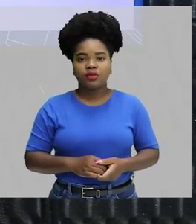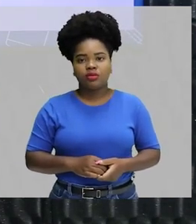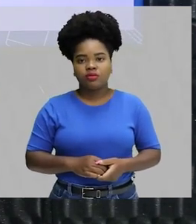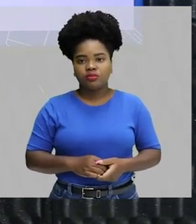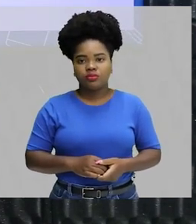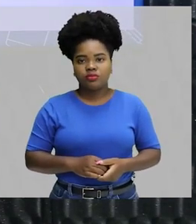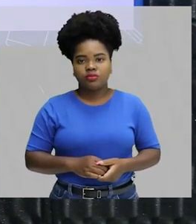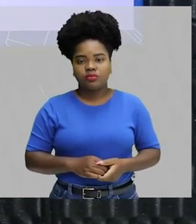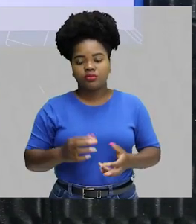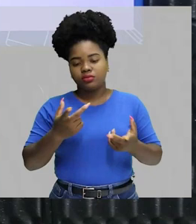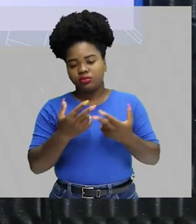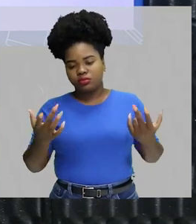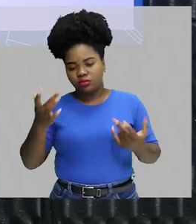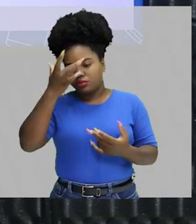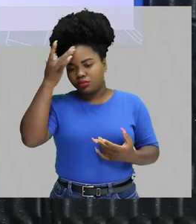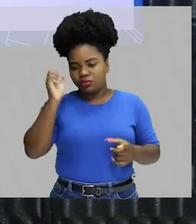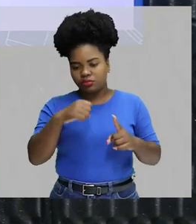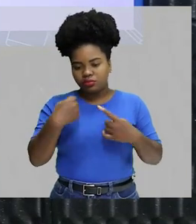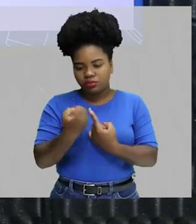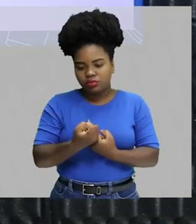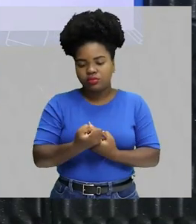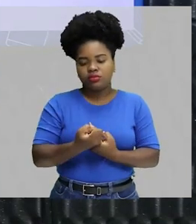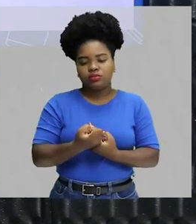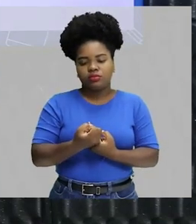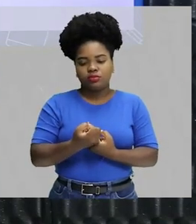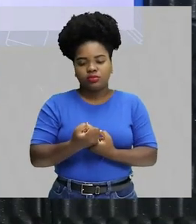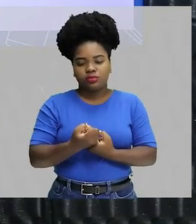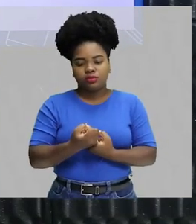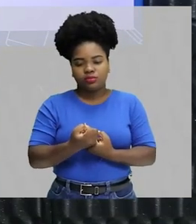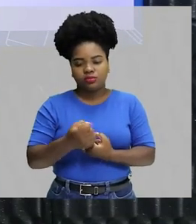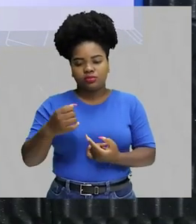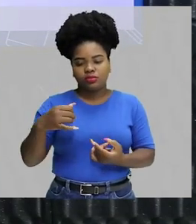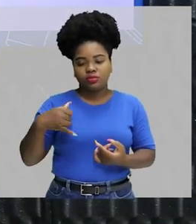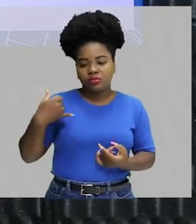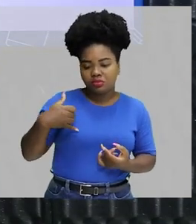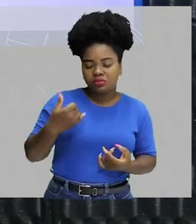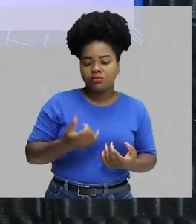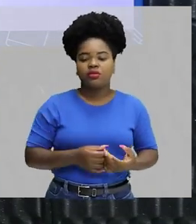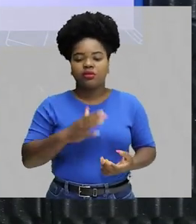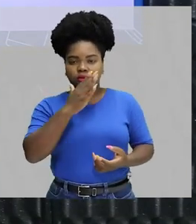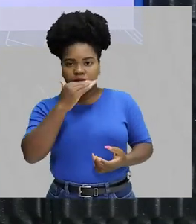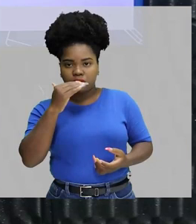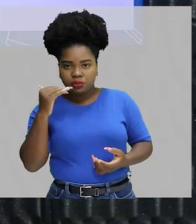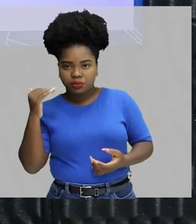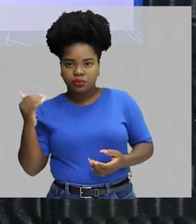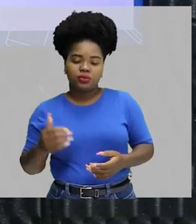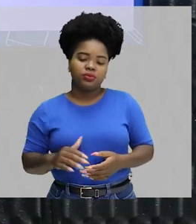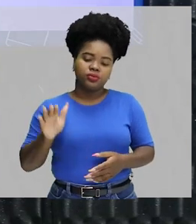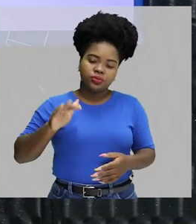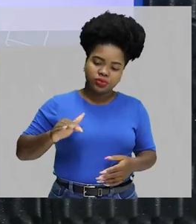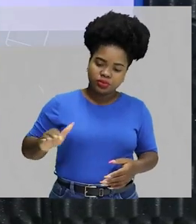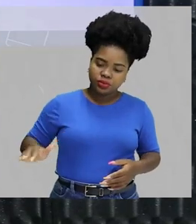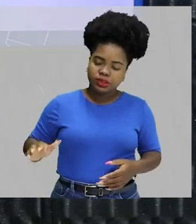eh muitas pessoas da nossa sociedade em idade tem né adolescentes até crianças